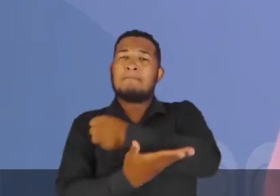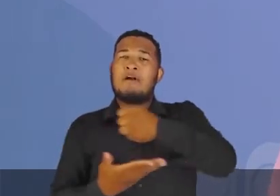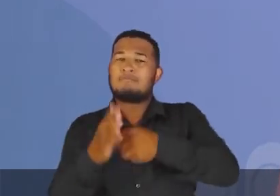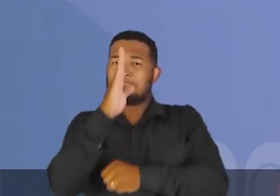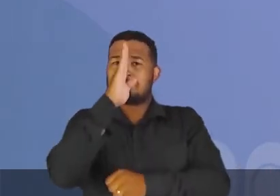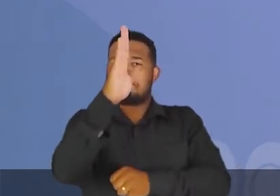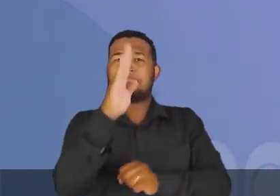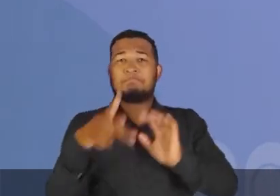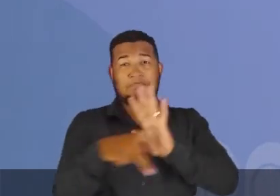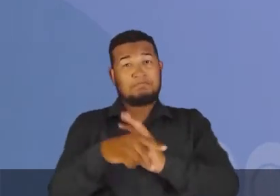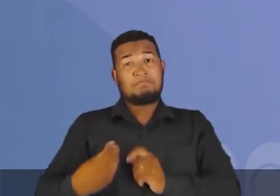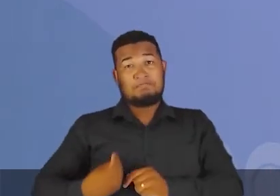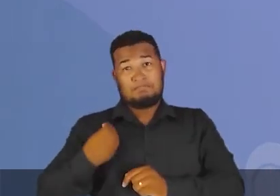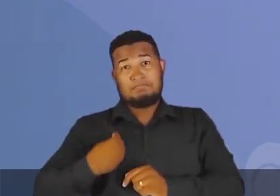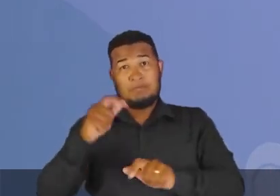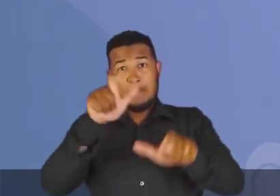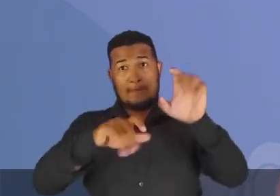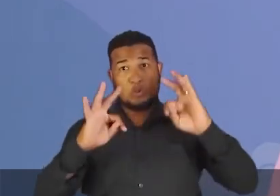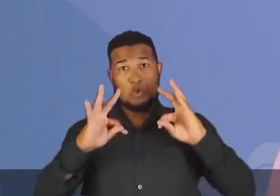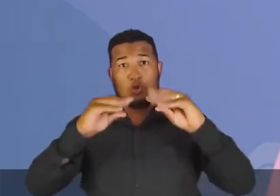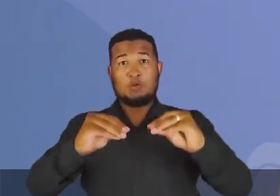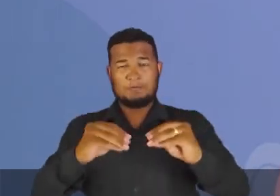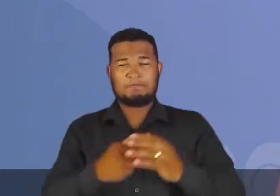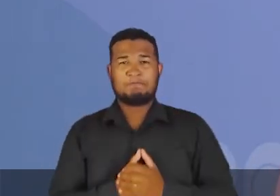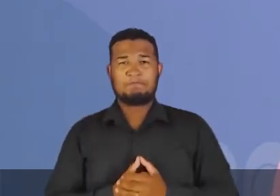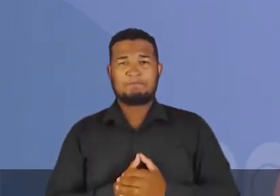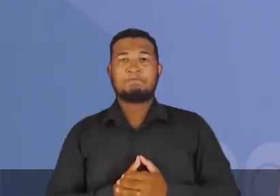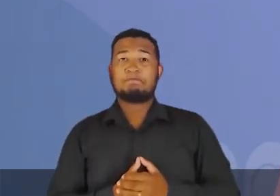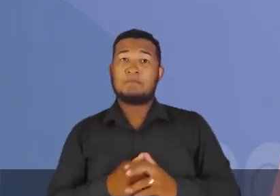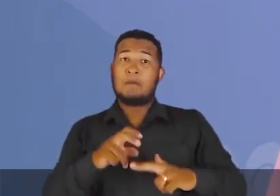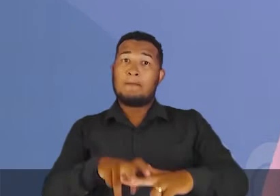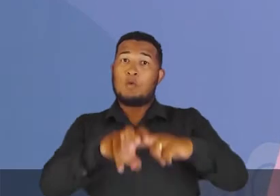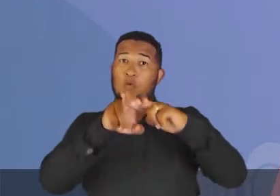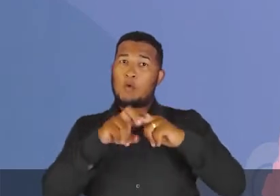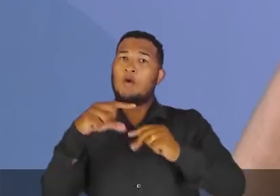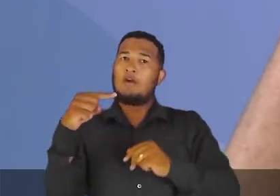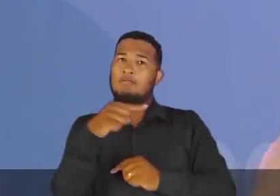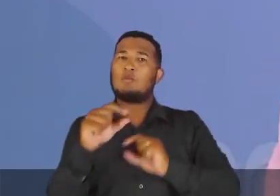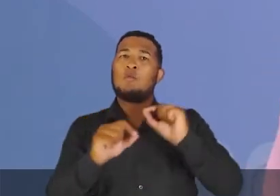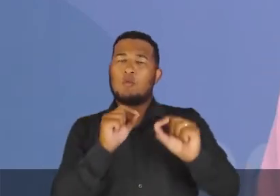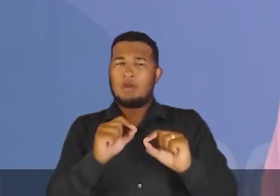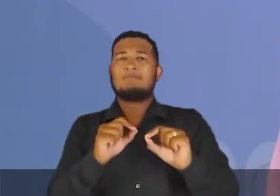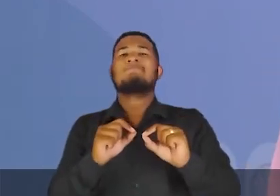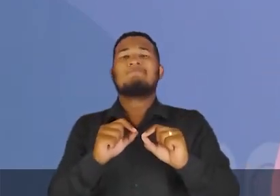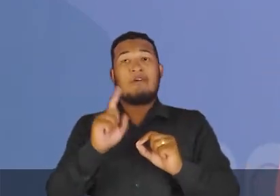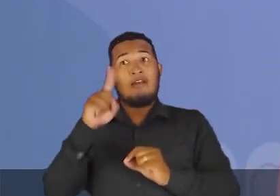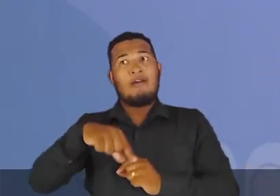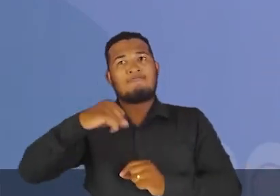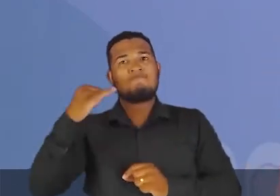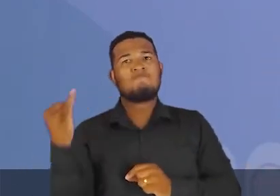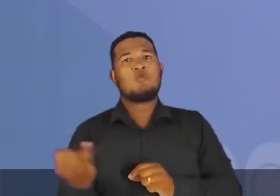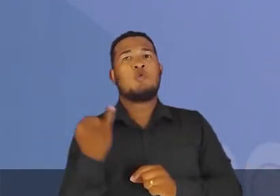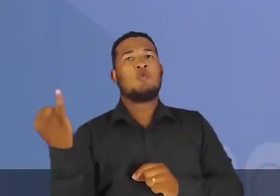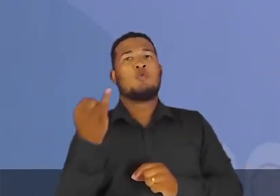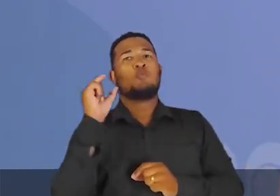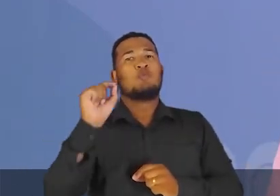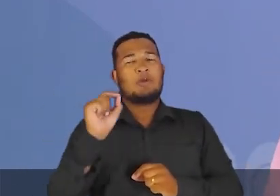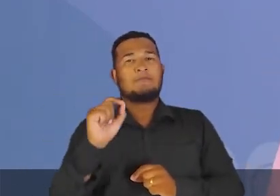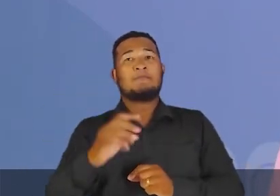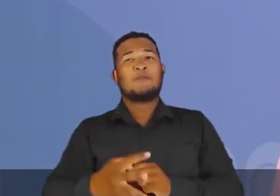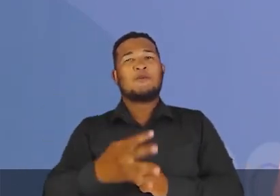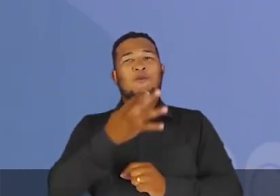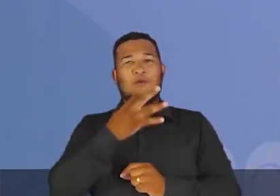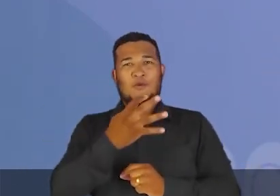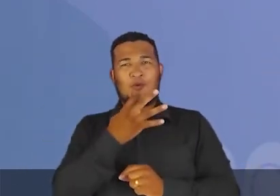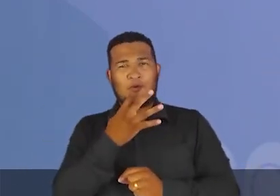fundamentais para a vida de todas as pessoas. Nesse sentido, galera, é muito importante a gente